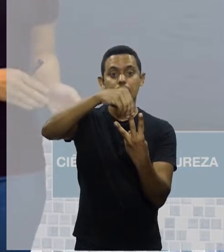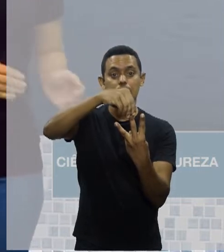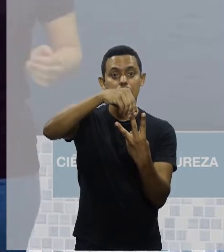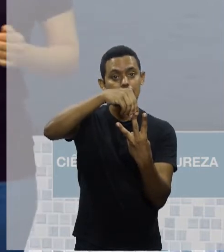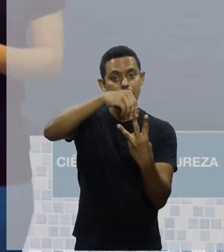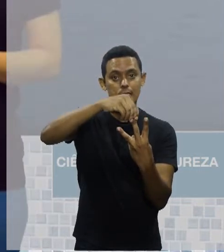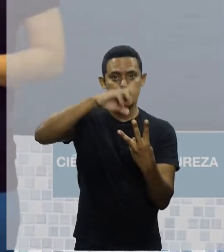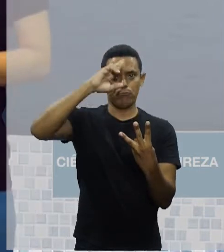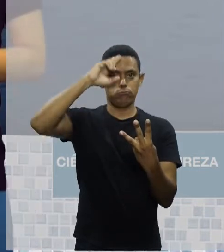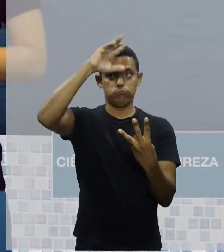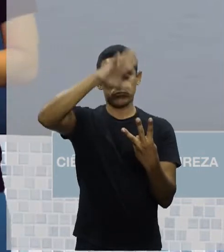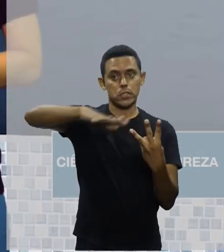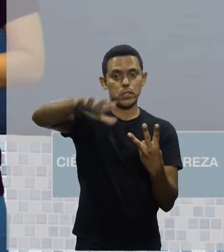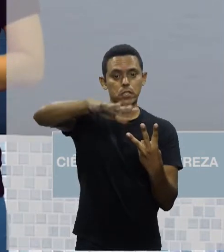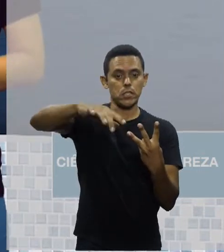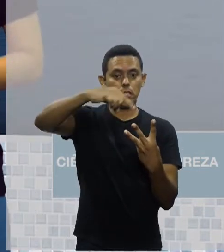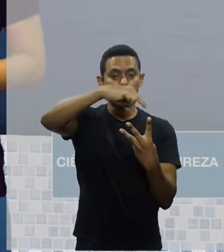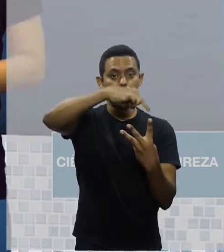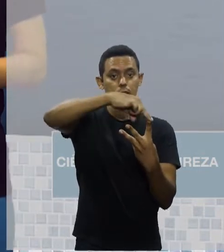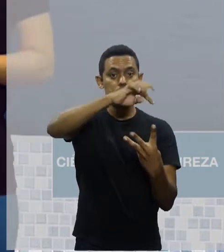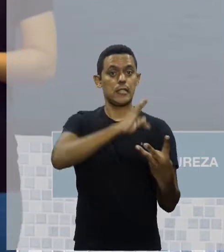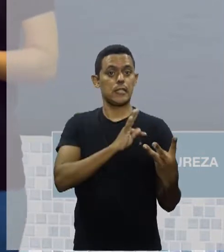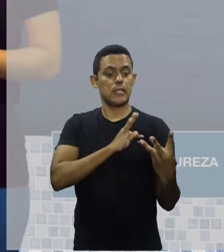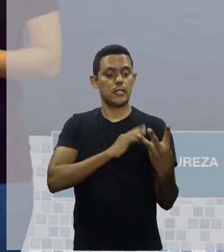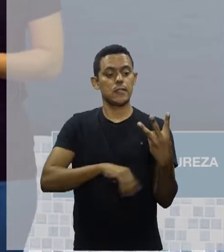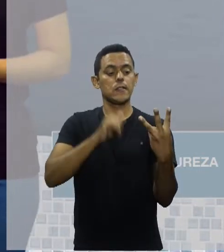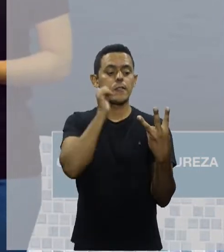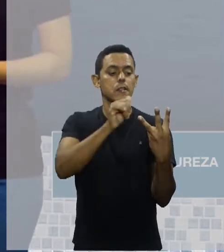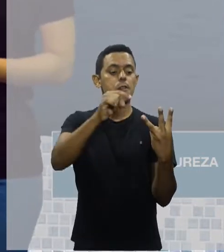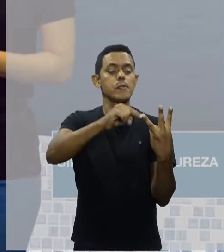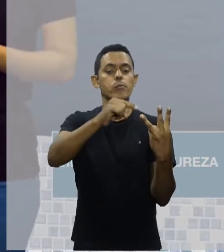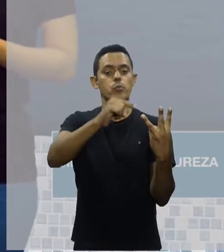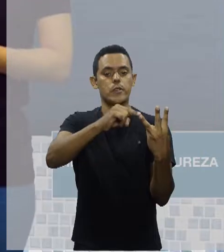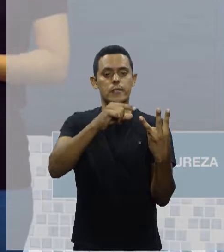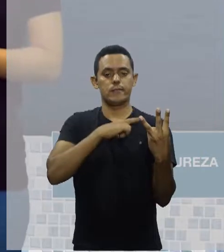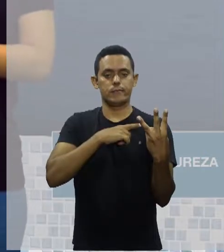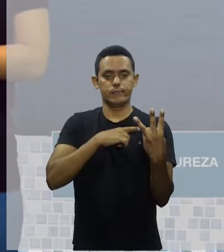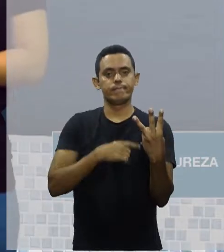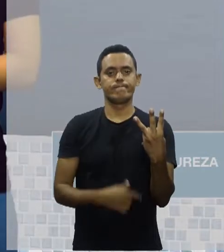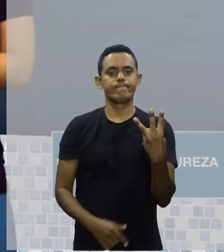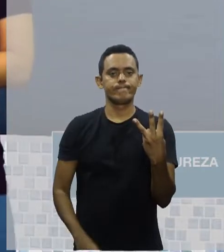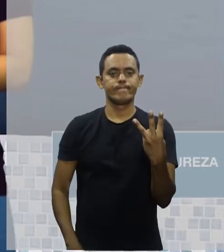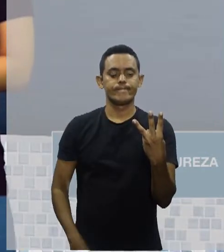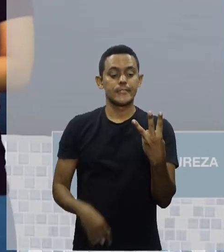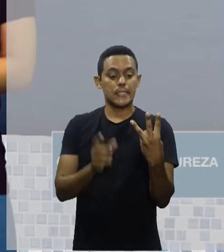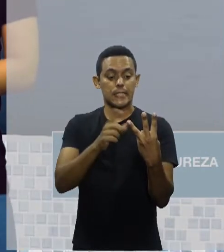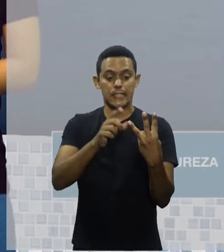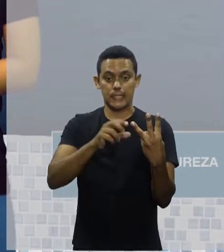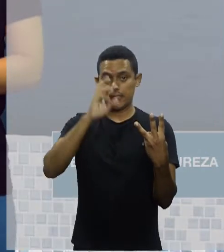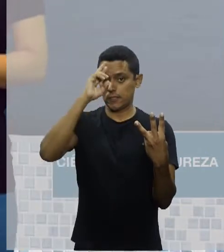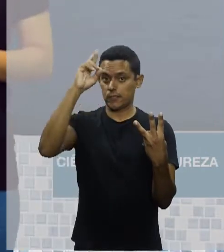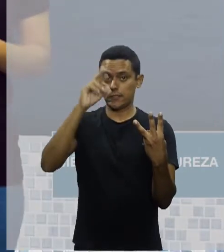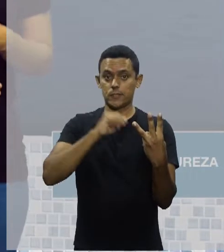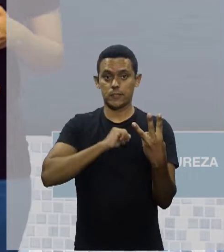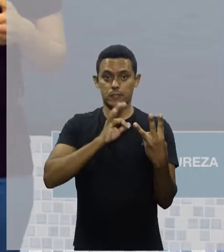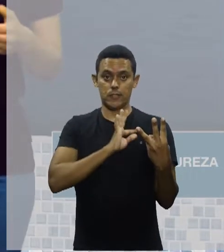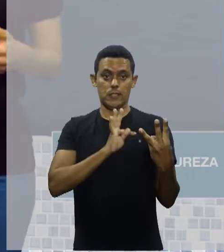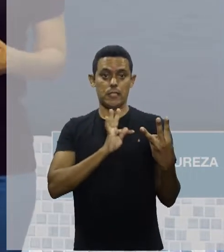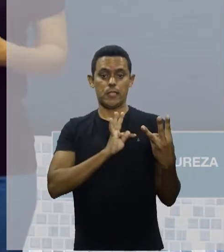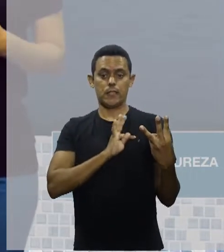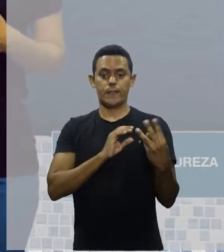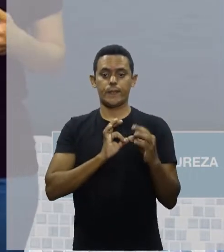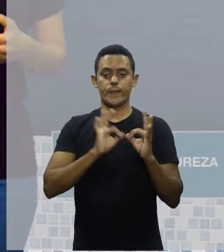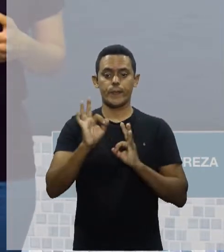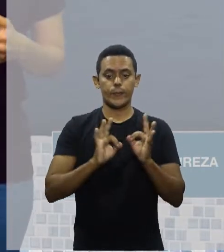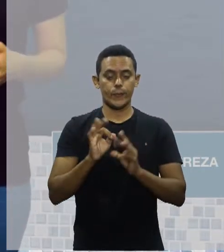técnico e do outro lado, a gente tem uma mulher, Maria Vanker Kold, que é a diretora responsável técnica. Então, a